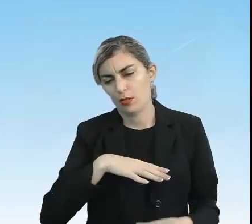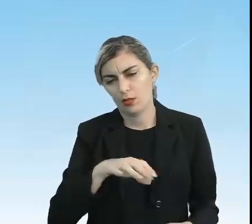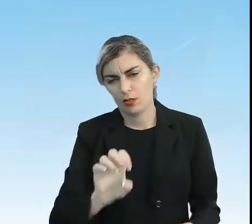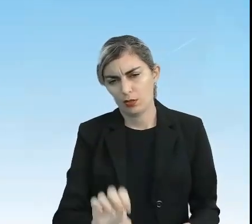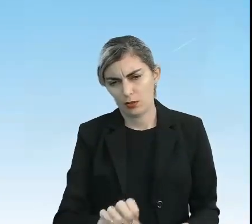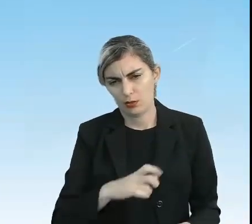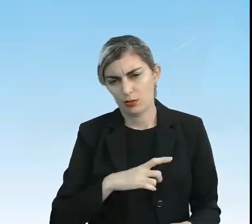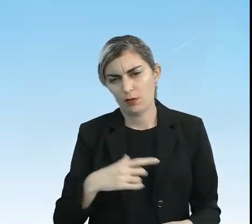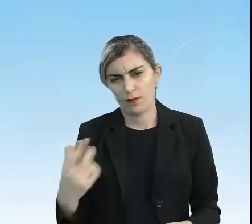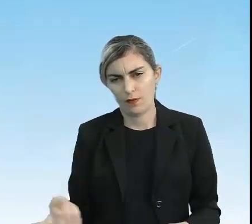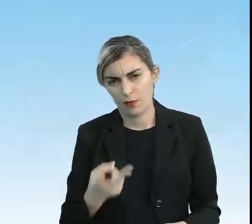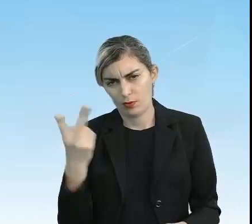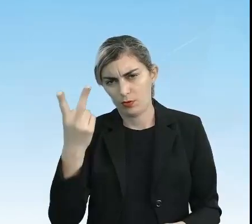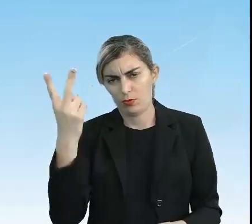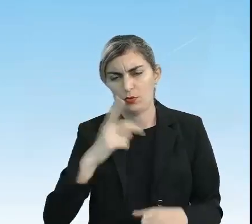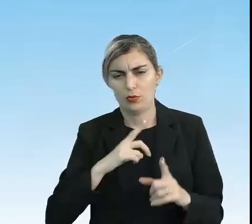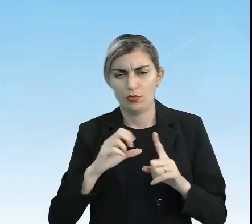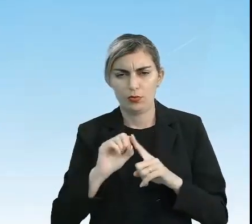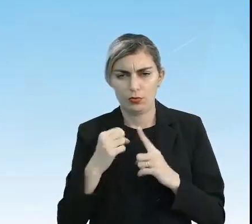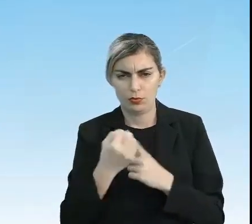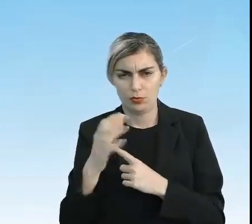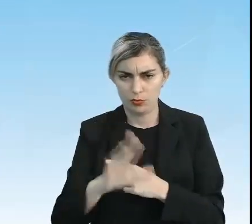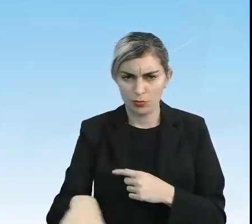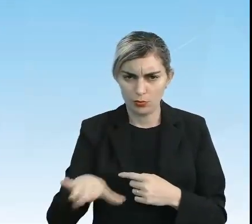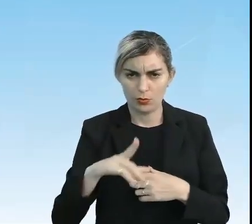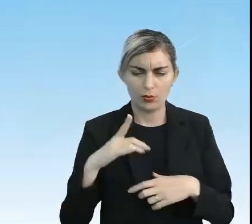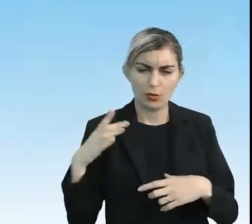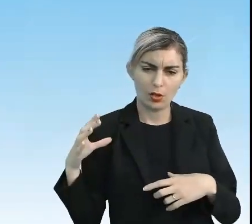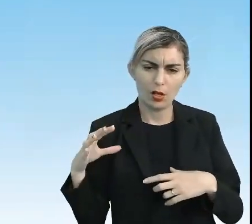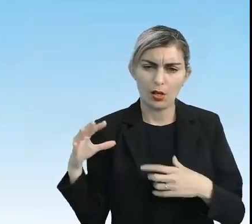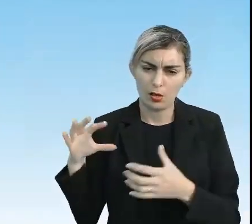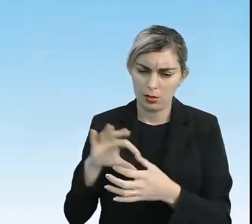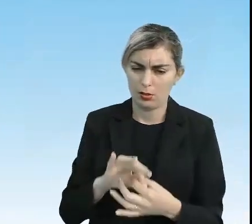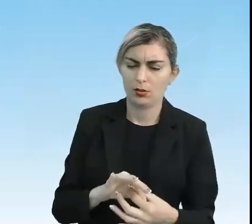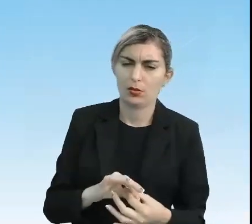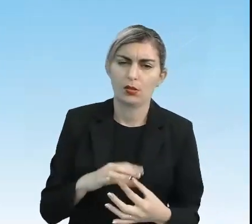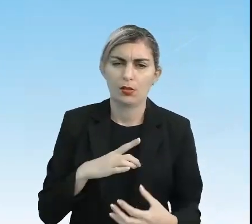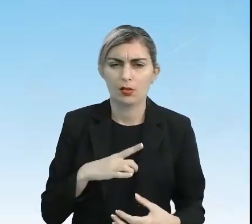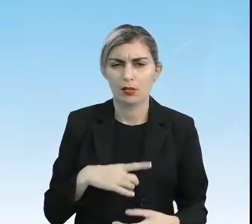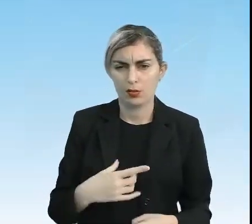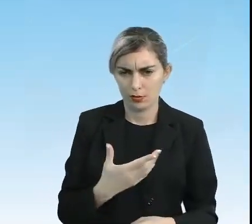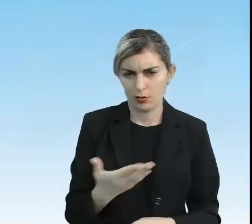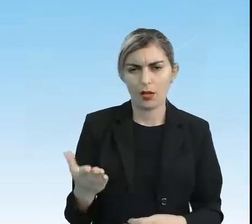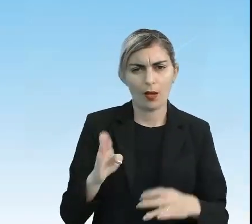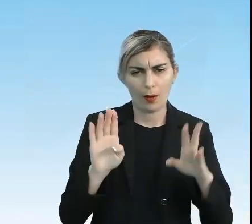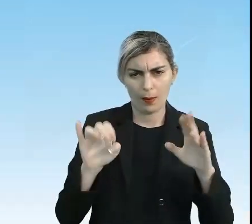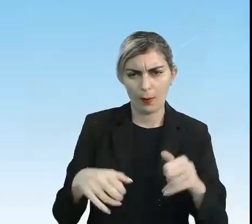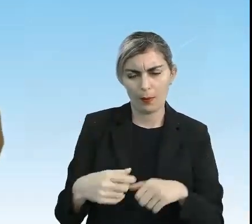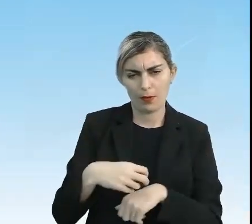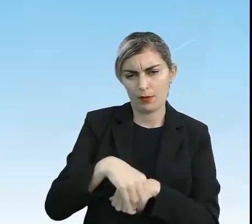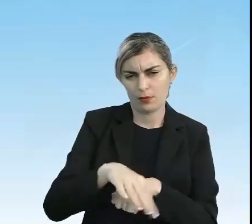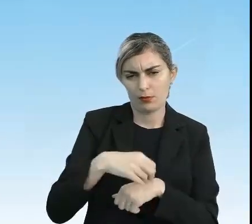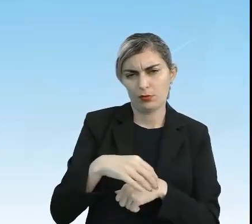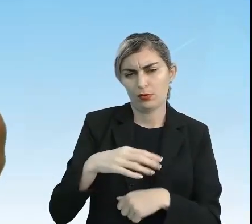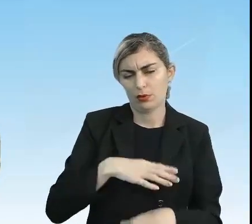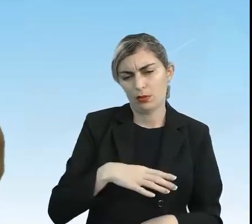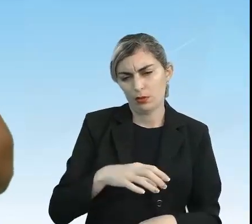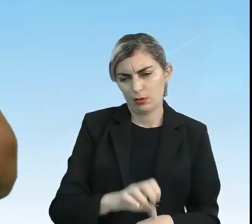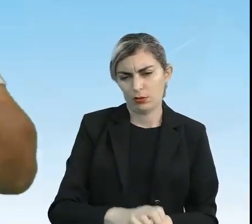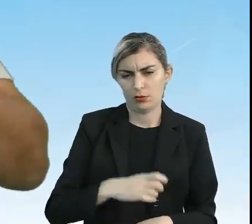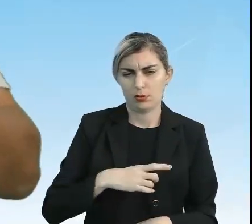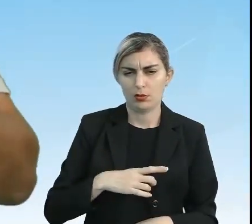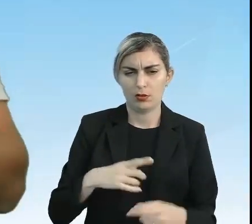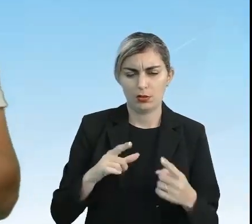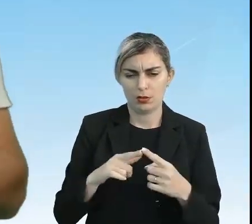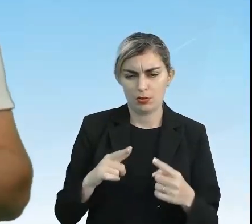ética e dos valores sociais é uma linha tênue, não é verdade? Mas foi muito bem apontado. A ética, ela tem a